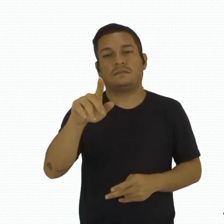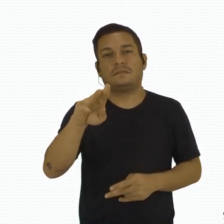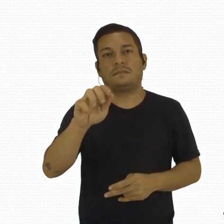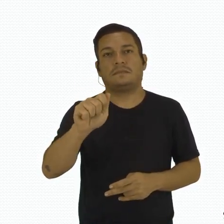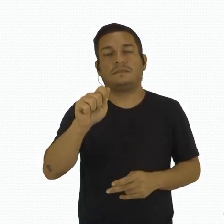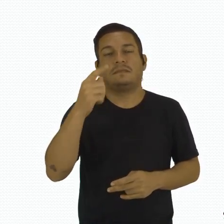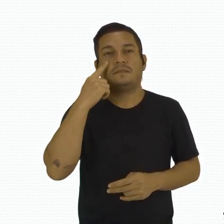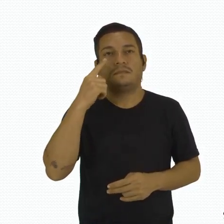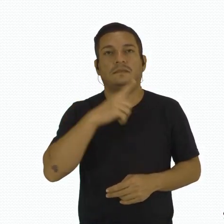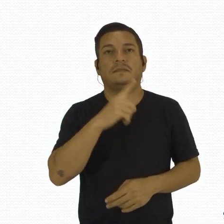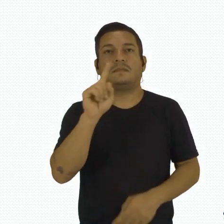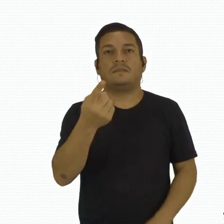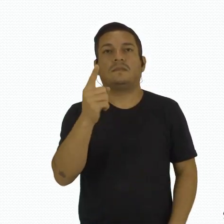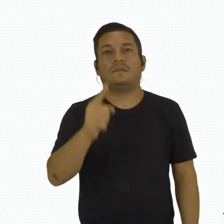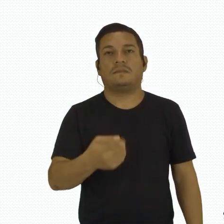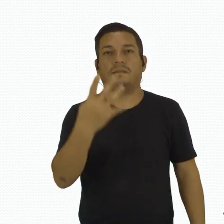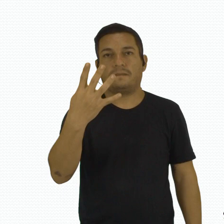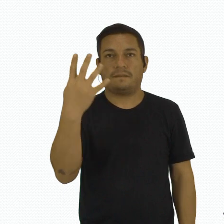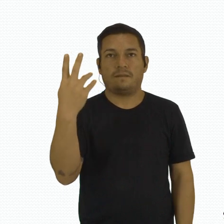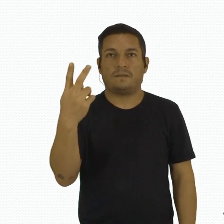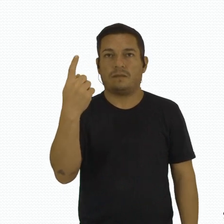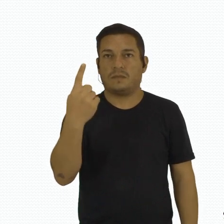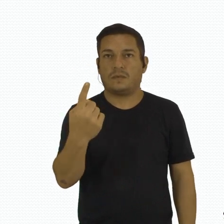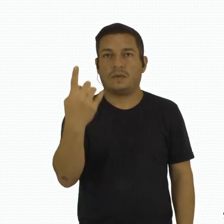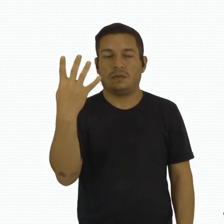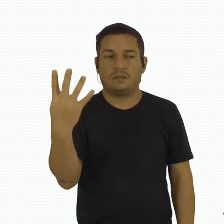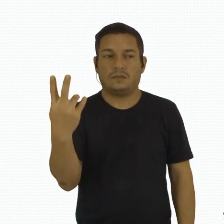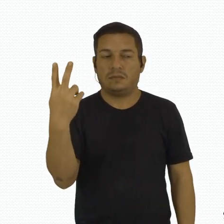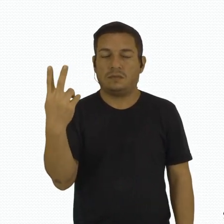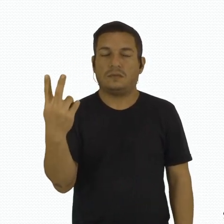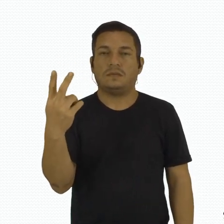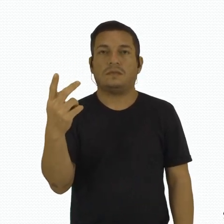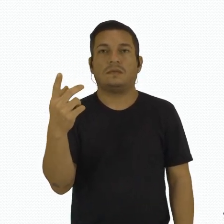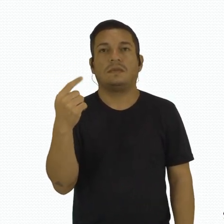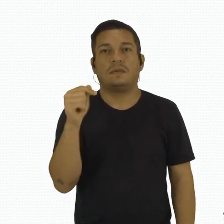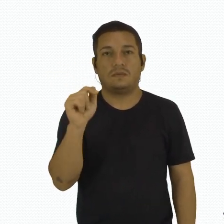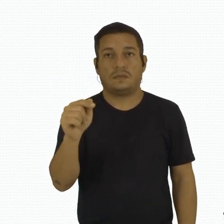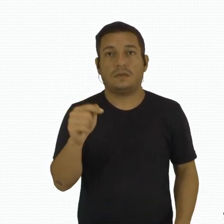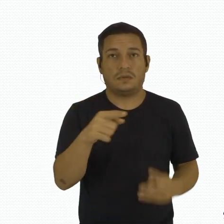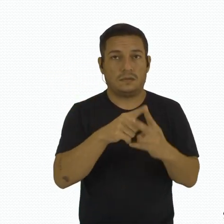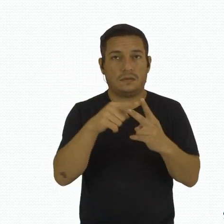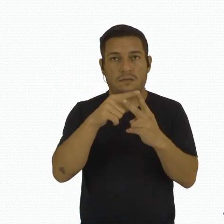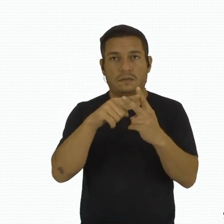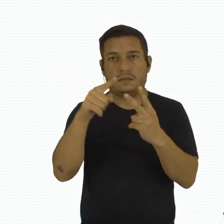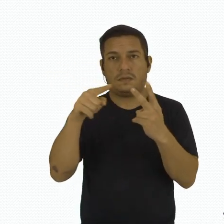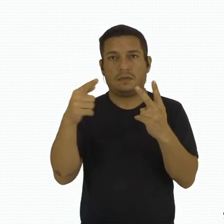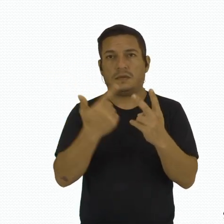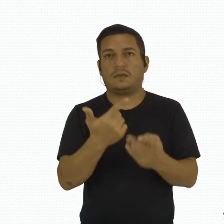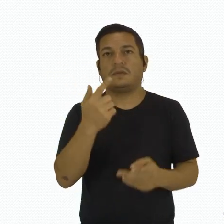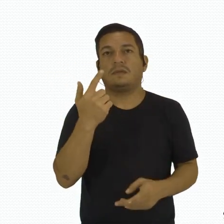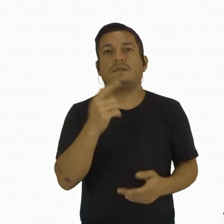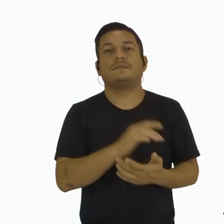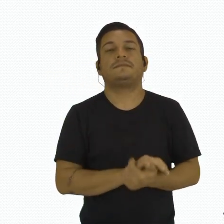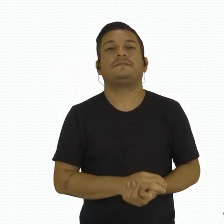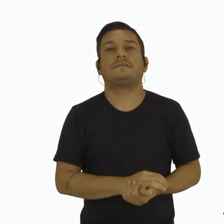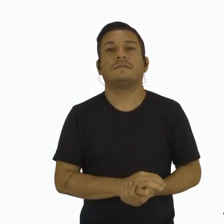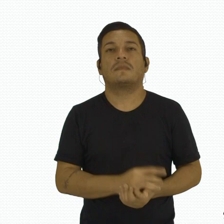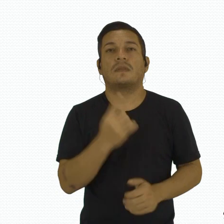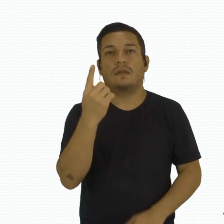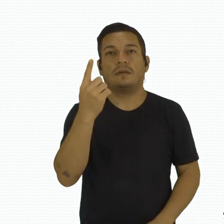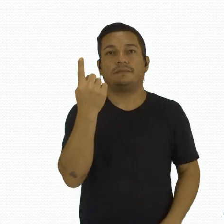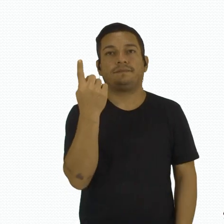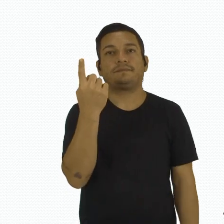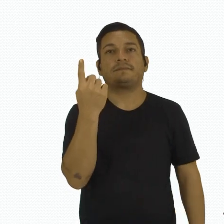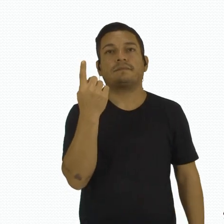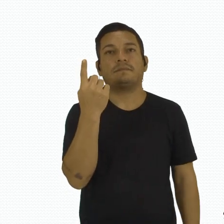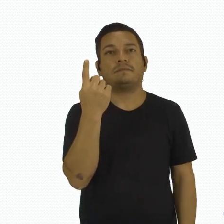por exemplo, você tem 1,4142. Ali é uma aproximação para a raiz de 2, tá? Um pouquinho antes do 1,5. 1 sobre 2